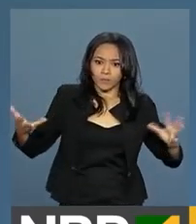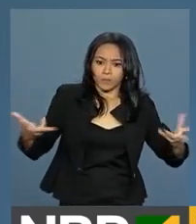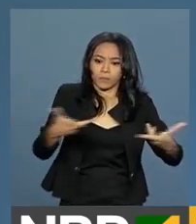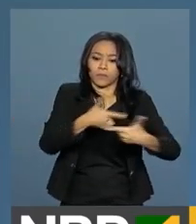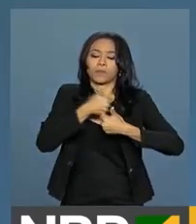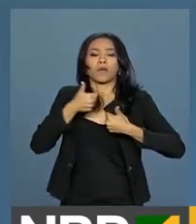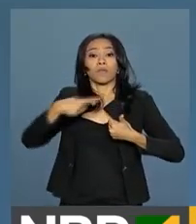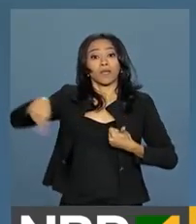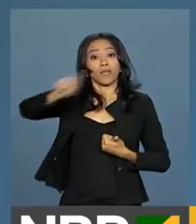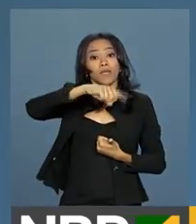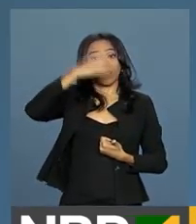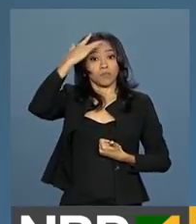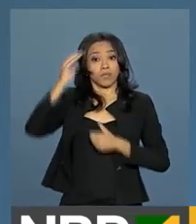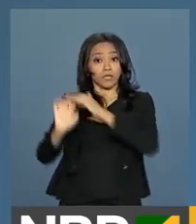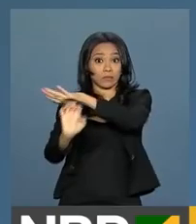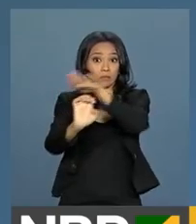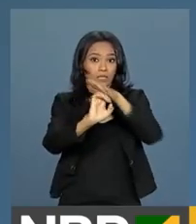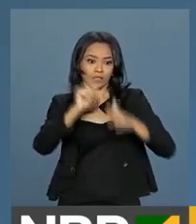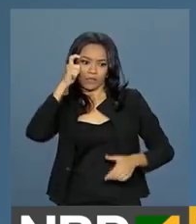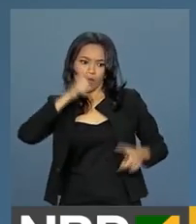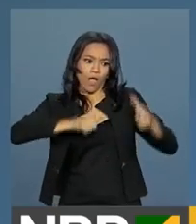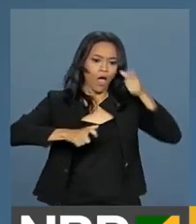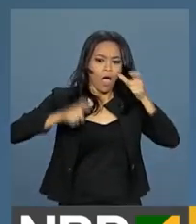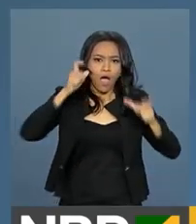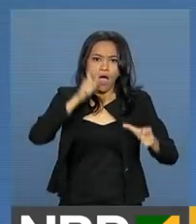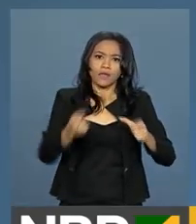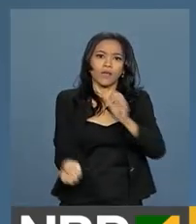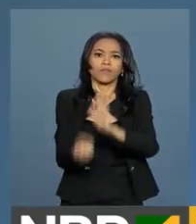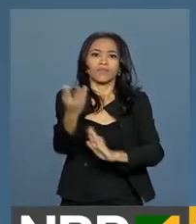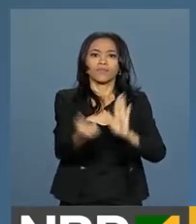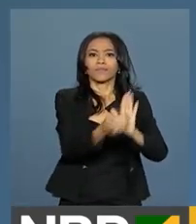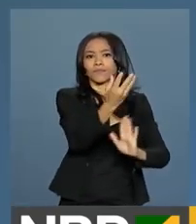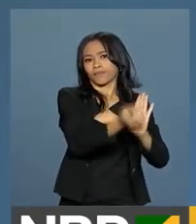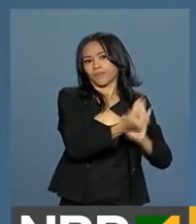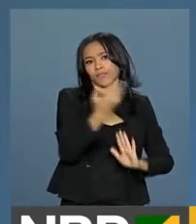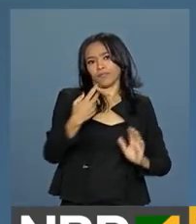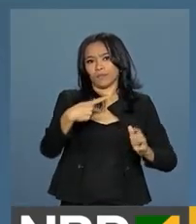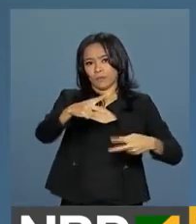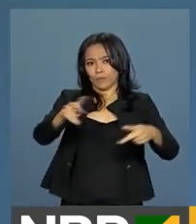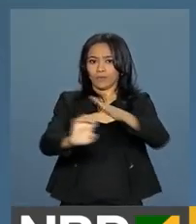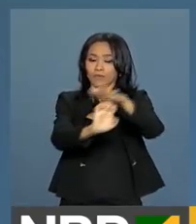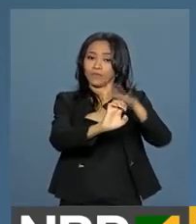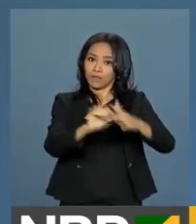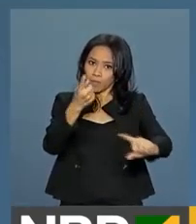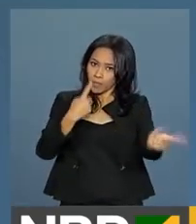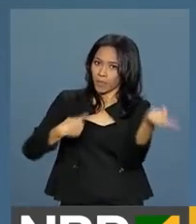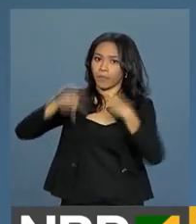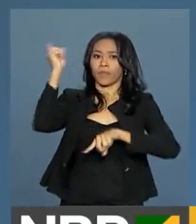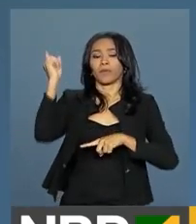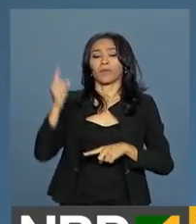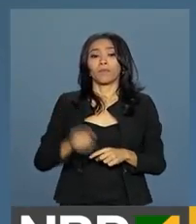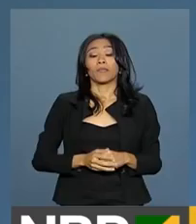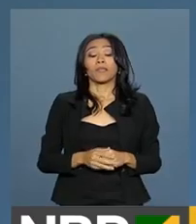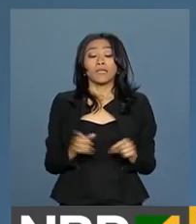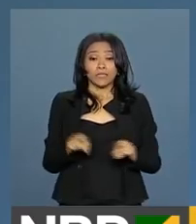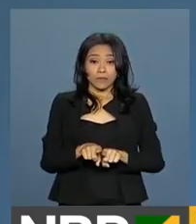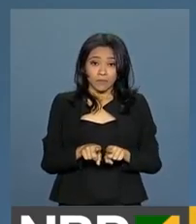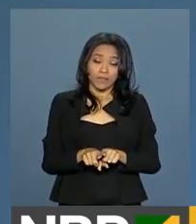empreendam e produzam prosperidade ao fazê lo dizer